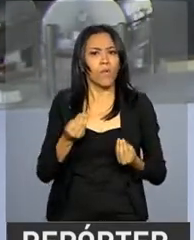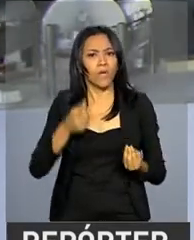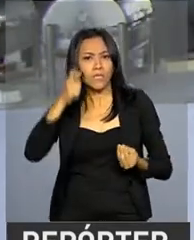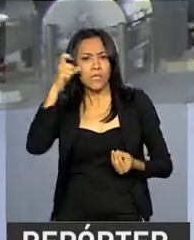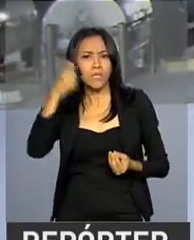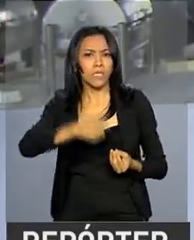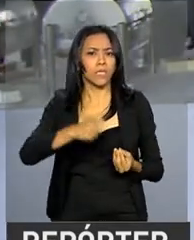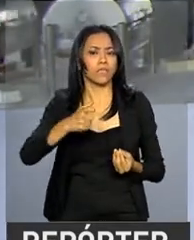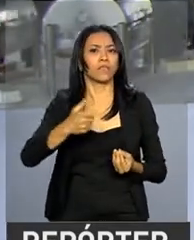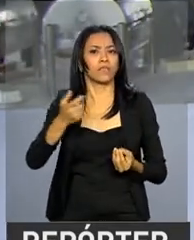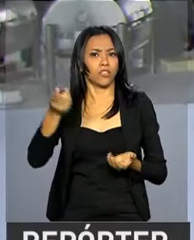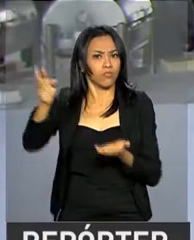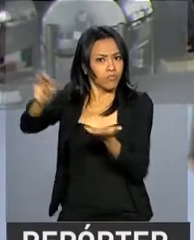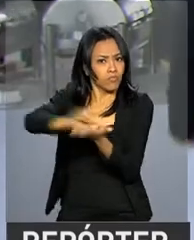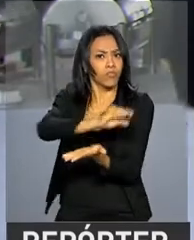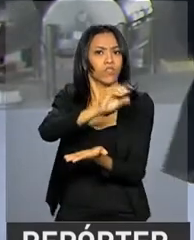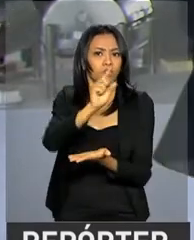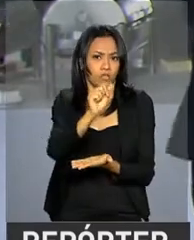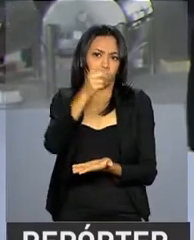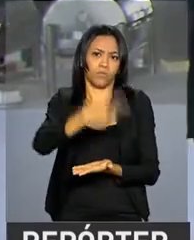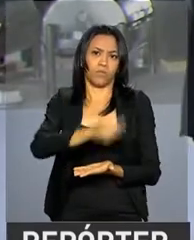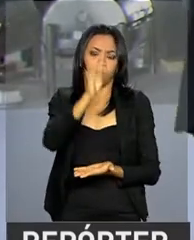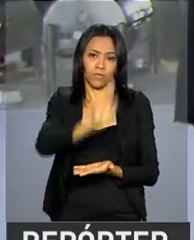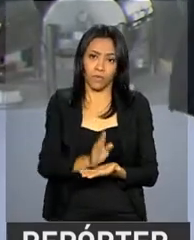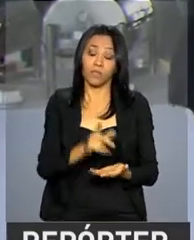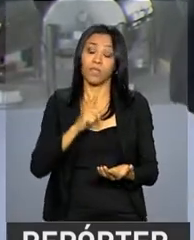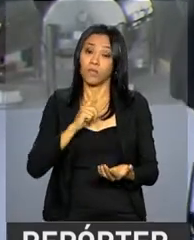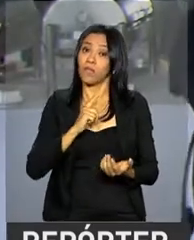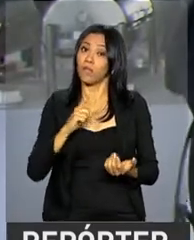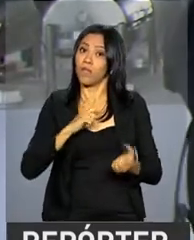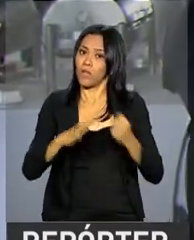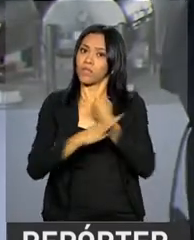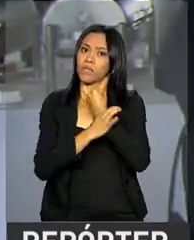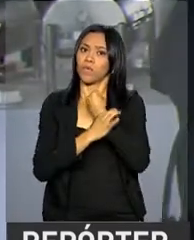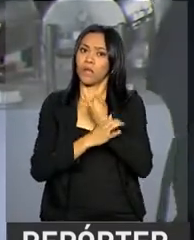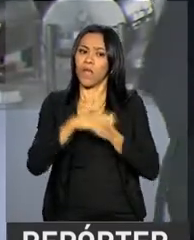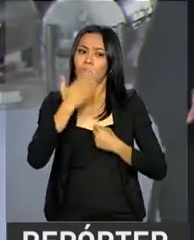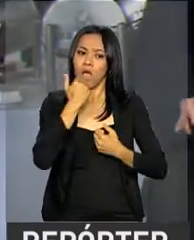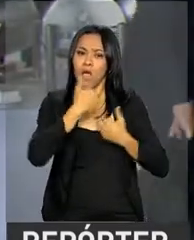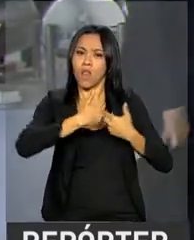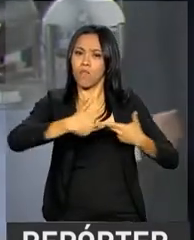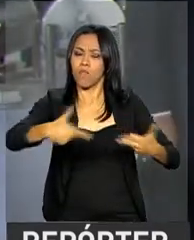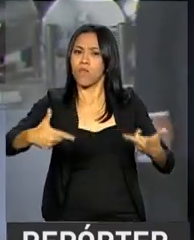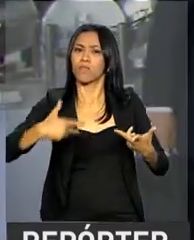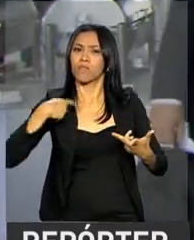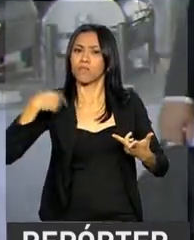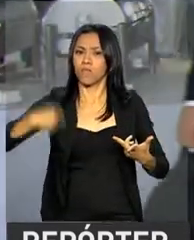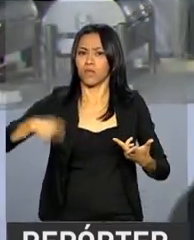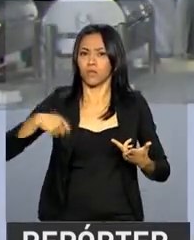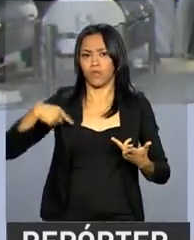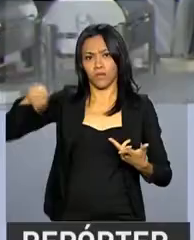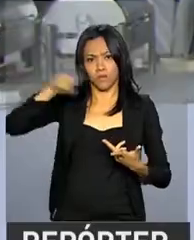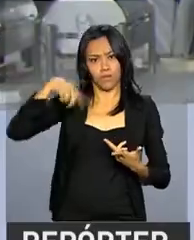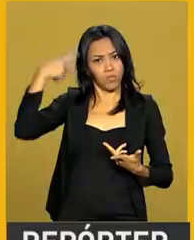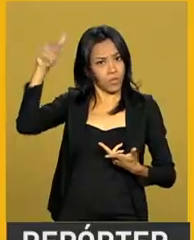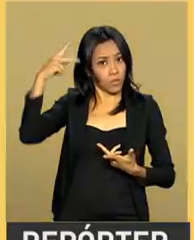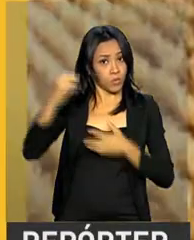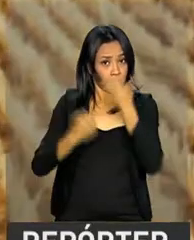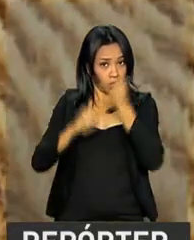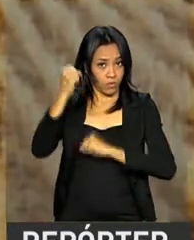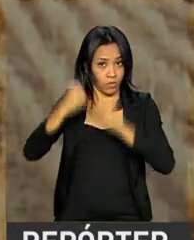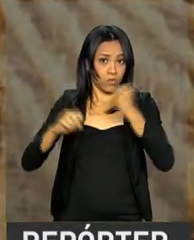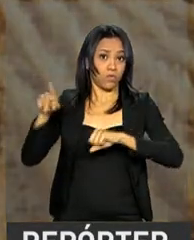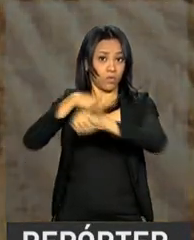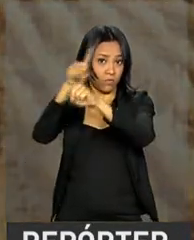e poder ter garantia do fornecimento dos alimentos e insumos que eles precisam para suas indústrias o